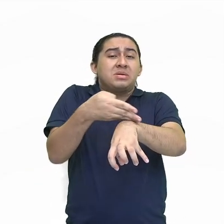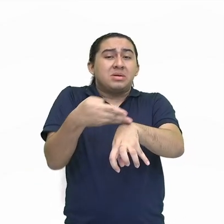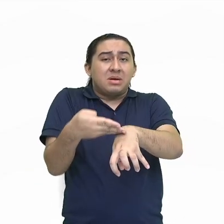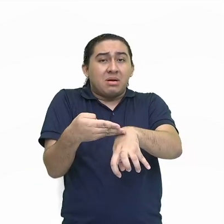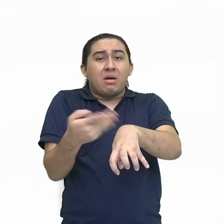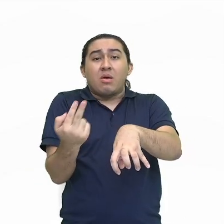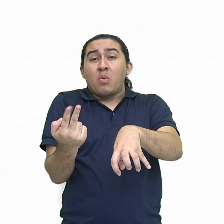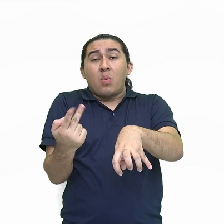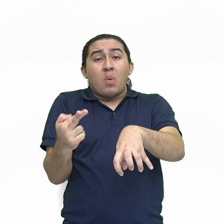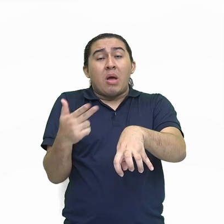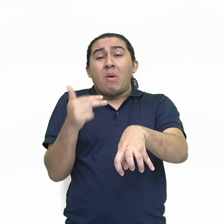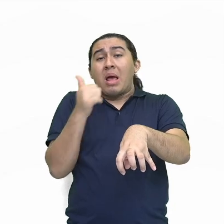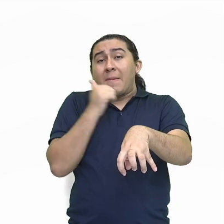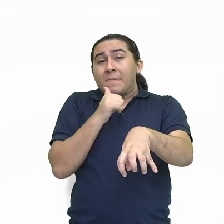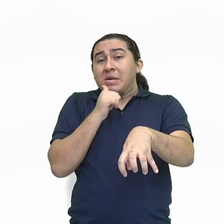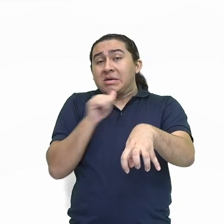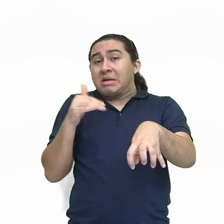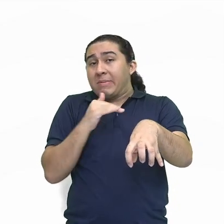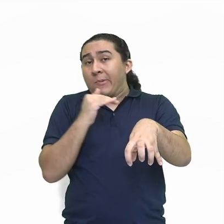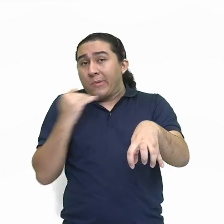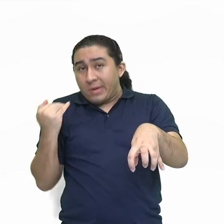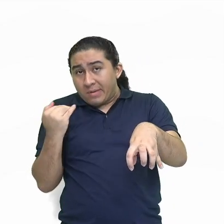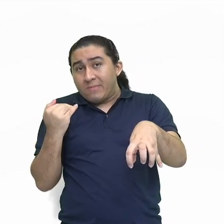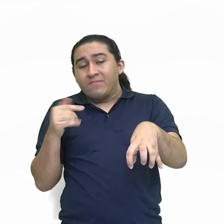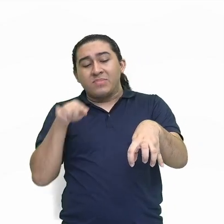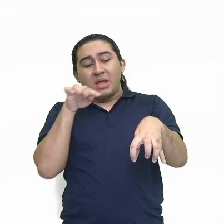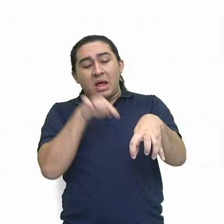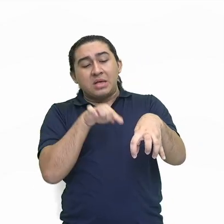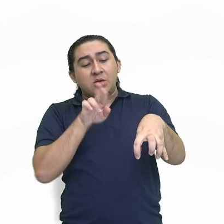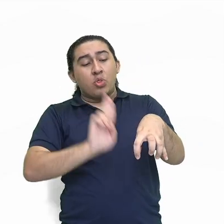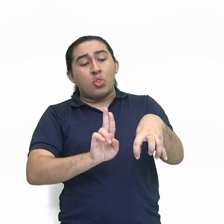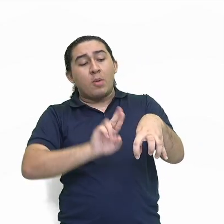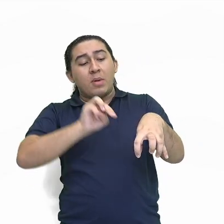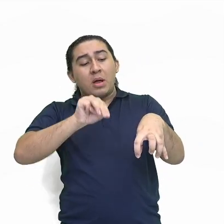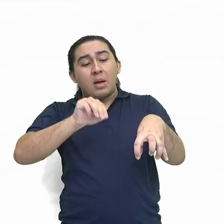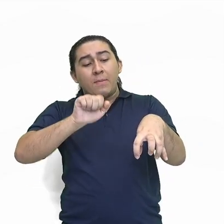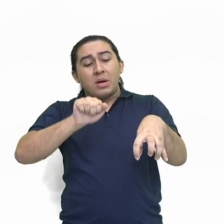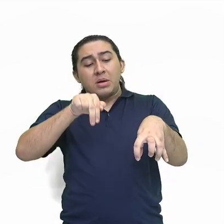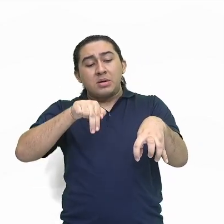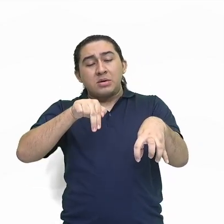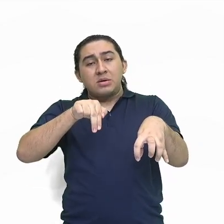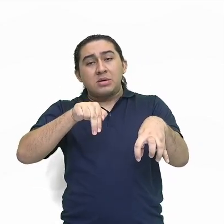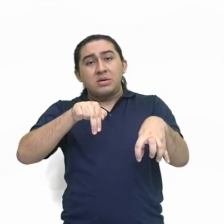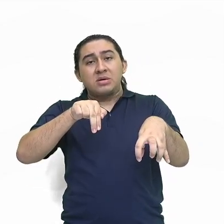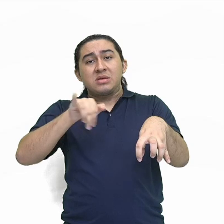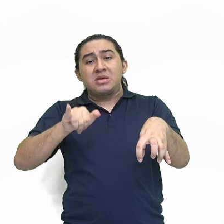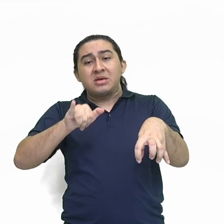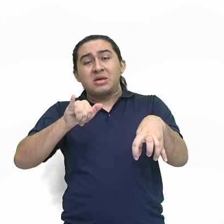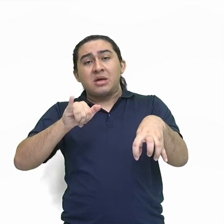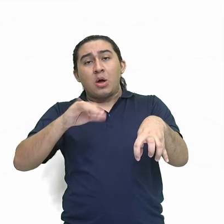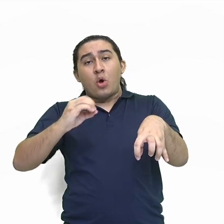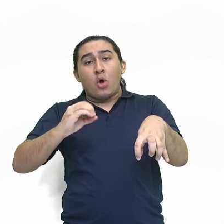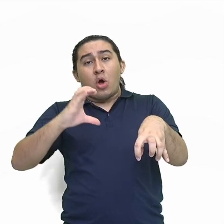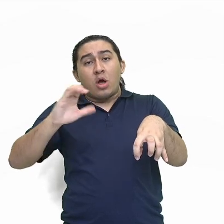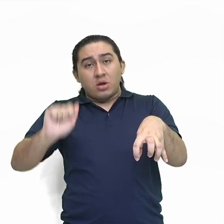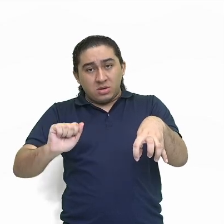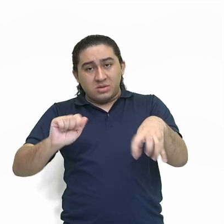Mani. Diz a lenda que a planta ficou conhecida por Manioca,